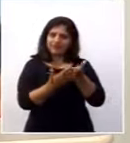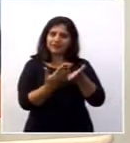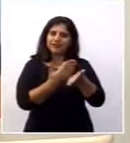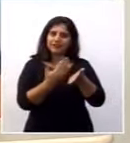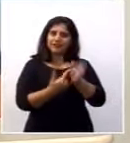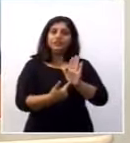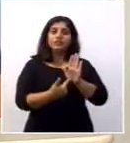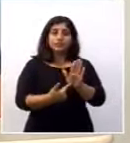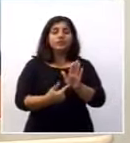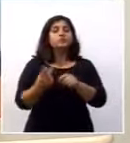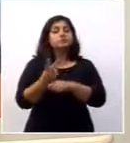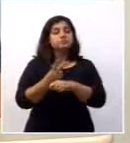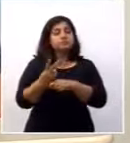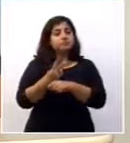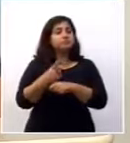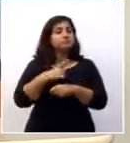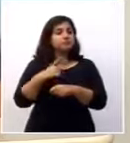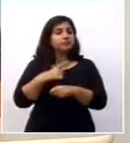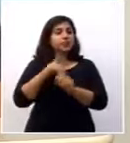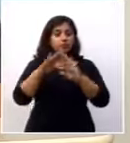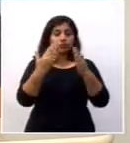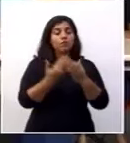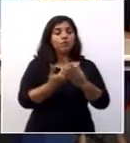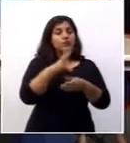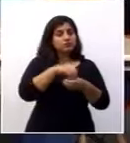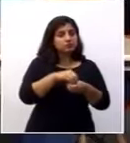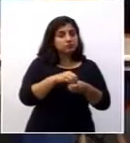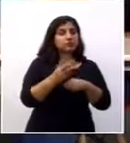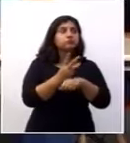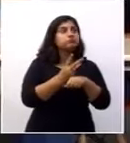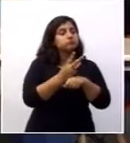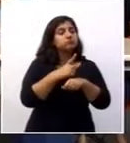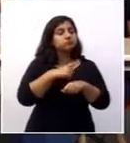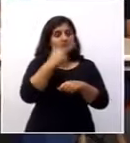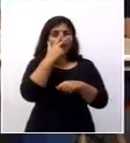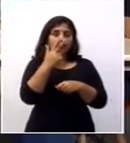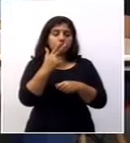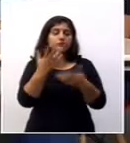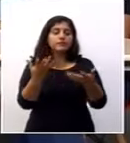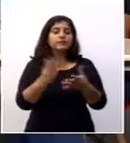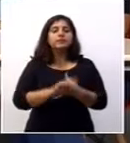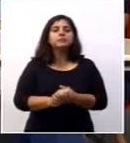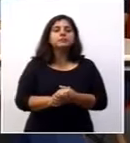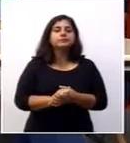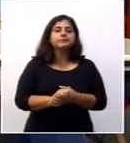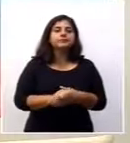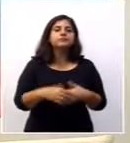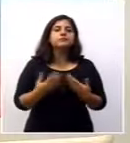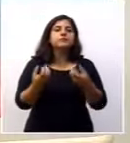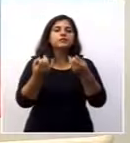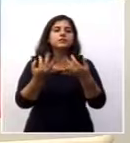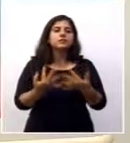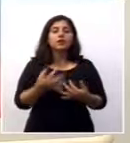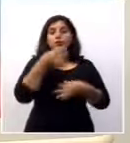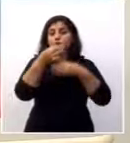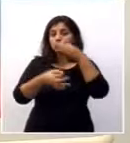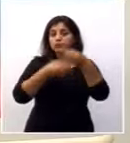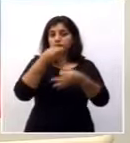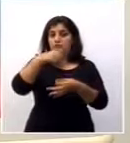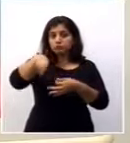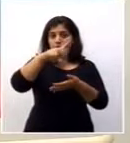né, procurem, quem sabe, na escola de vocês, que vocês podem ver um pouquinho este livro. Eu vou deixar algumas sugestões